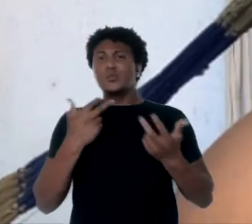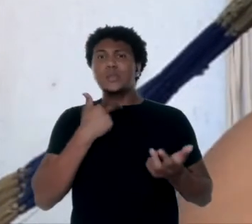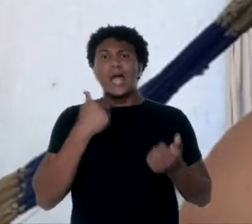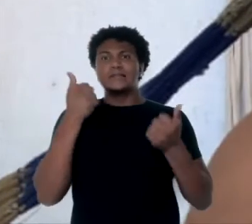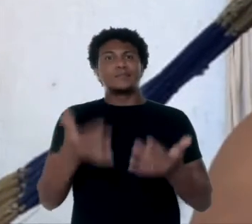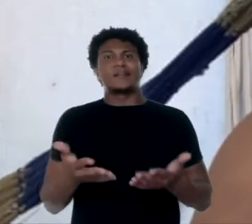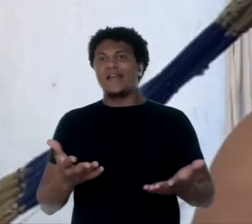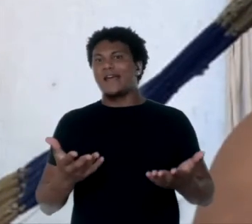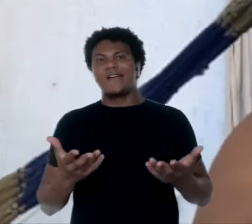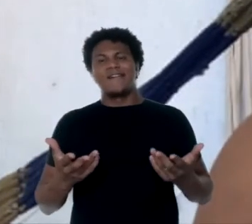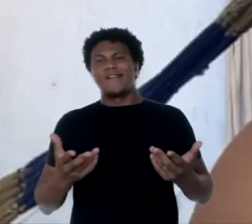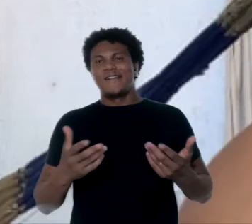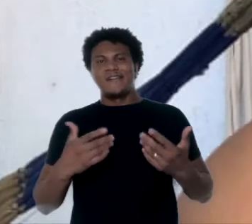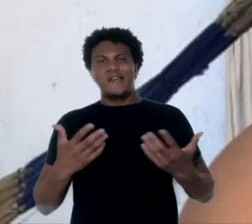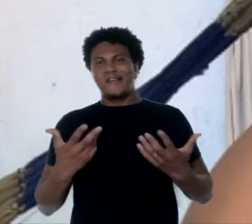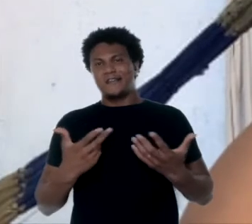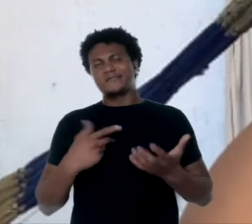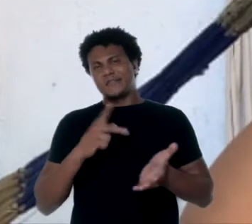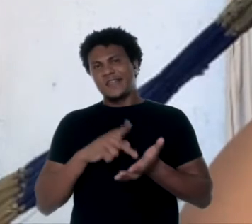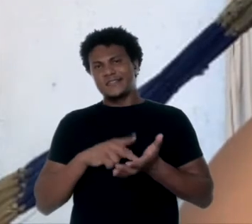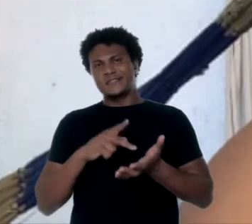não sei, pra mim é muito